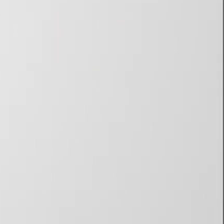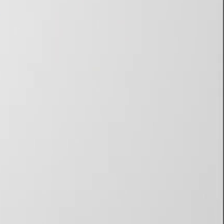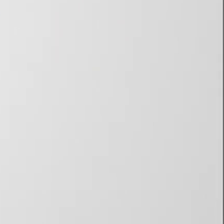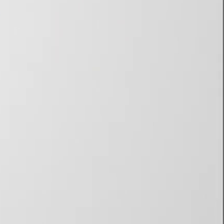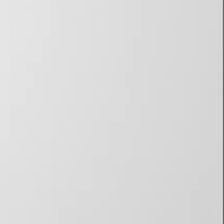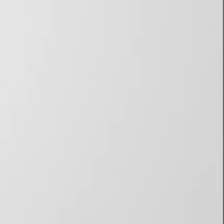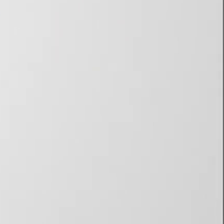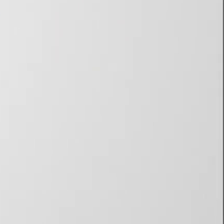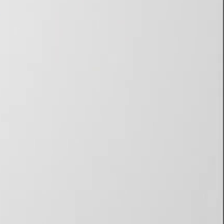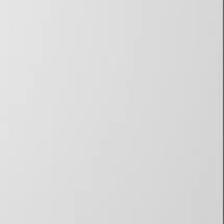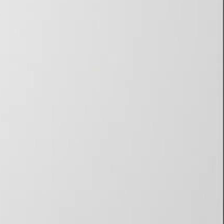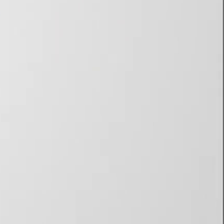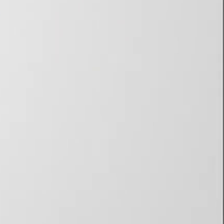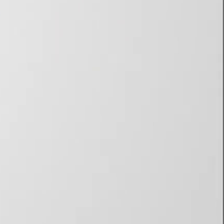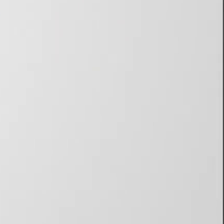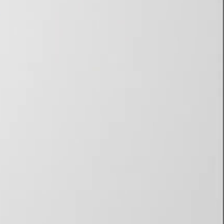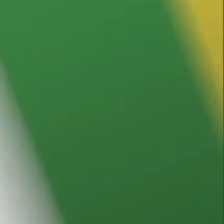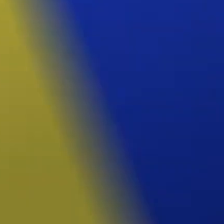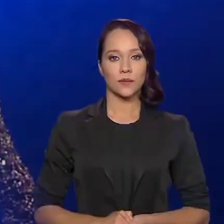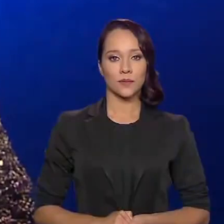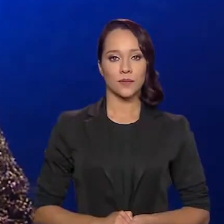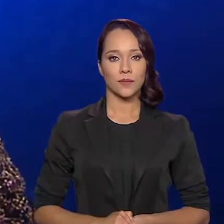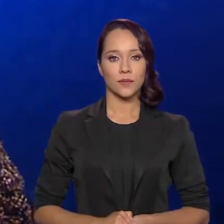Direitos Humanos, Damares Alves.